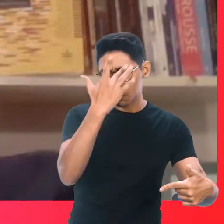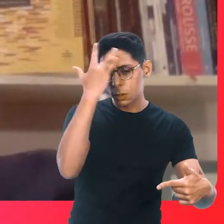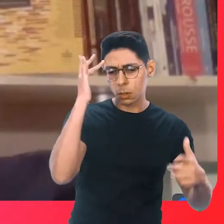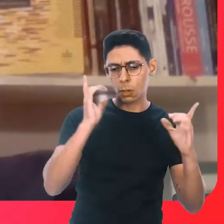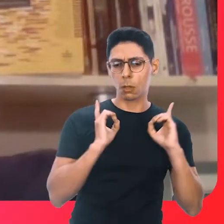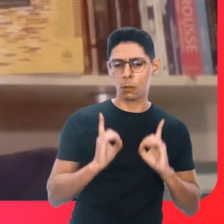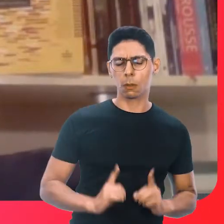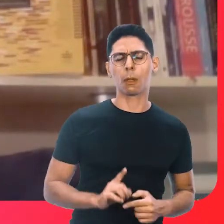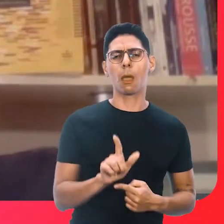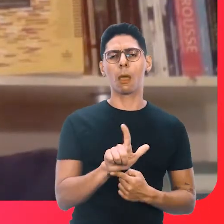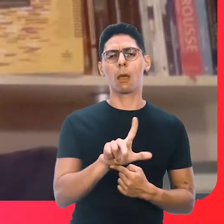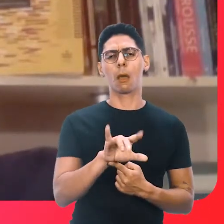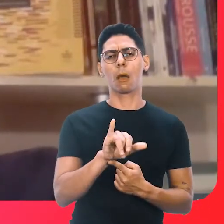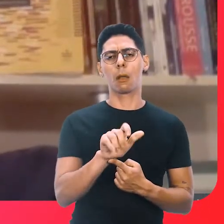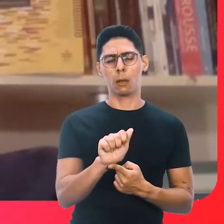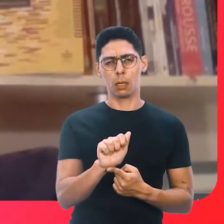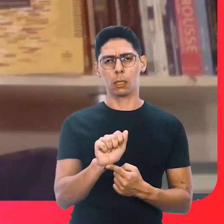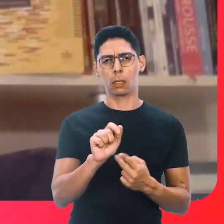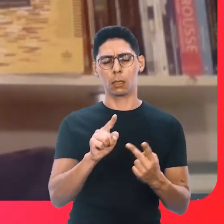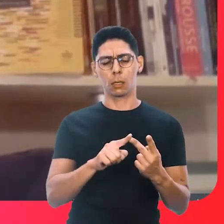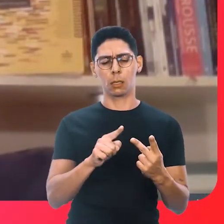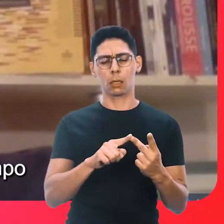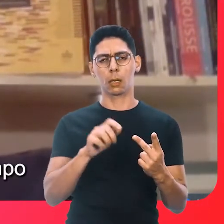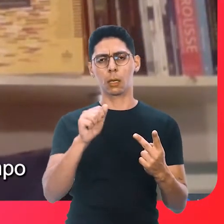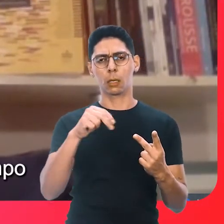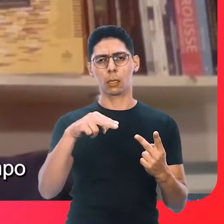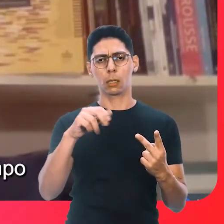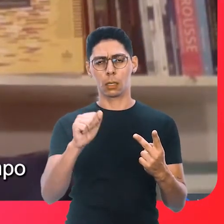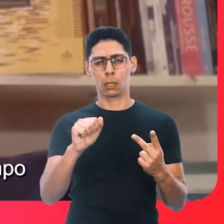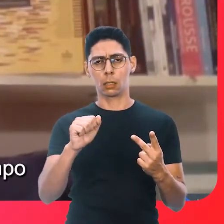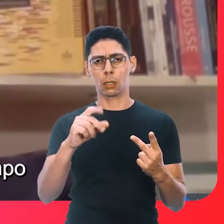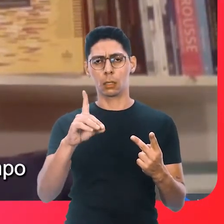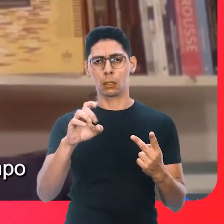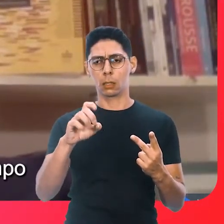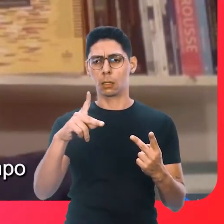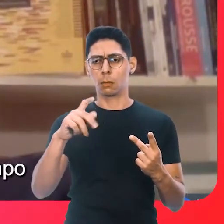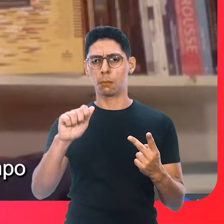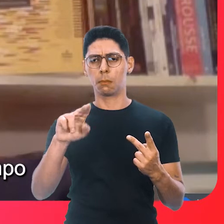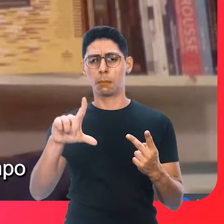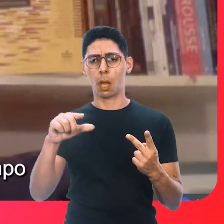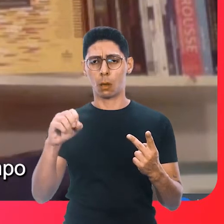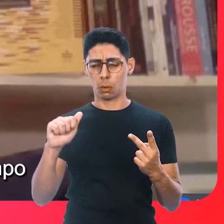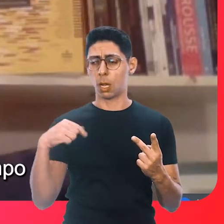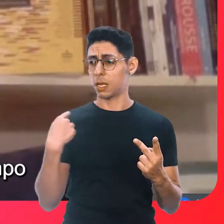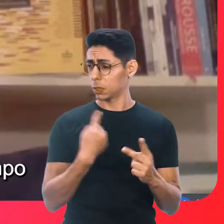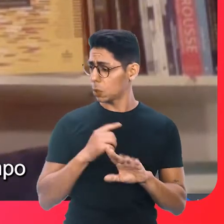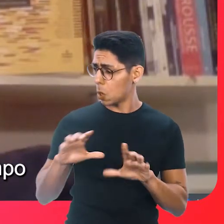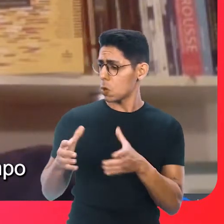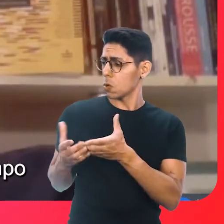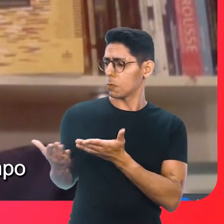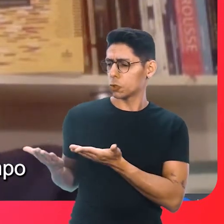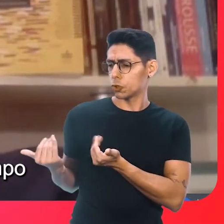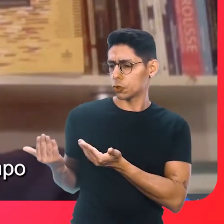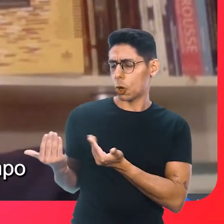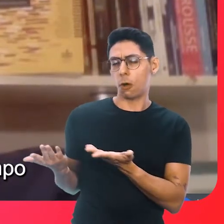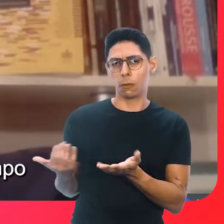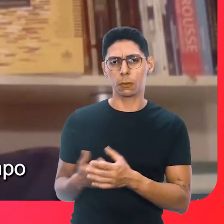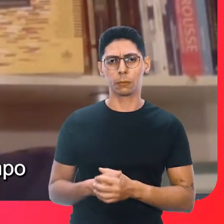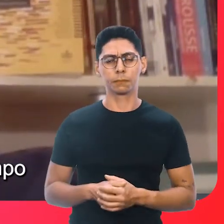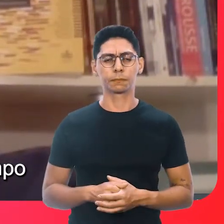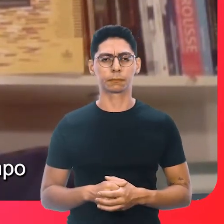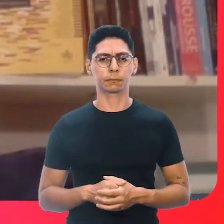Lia Crespo e a Ana Rita de Paula, né? Olha. Todos nós muito jovenzinhos naquele tempo. E eu não as